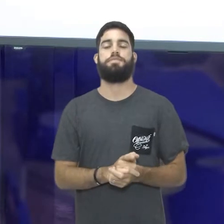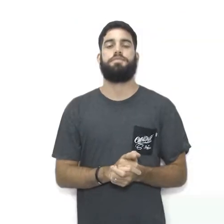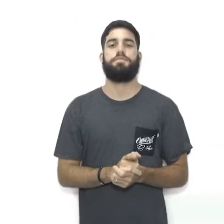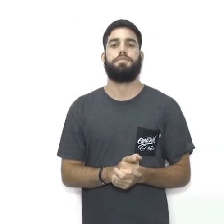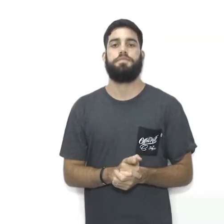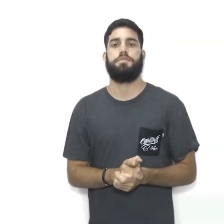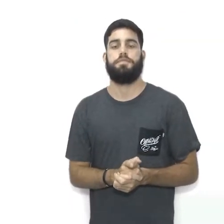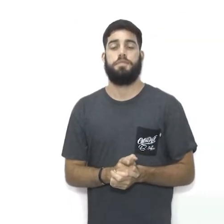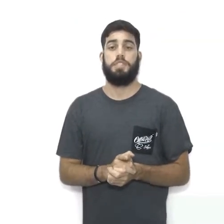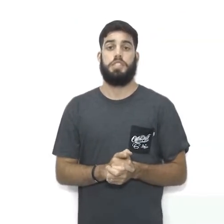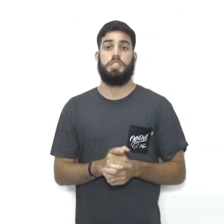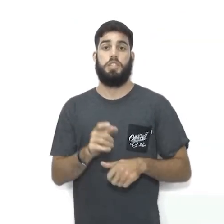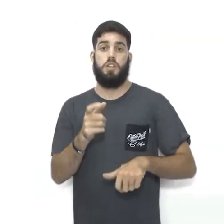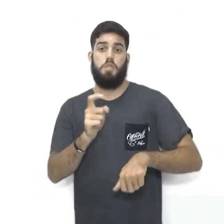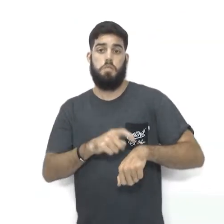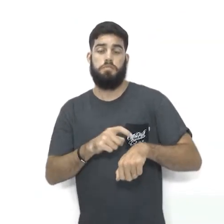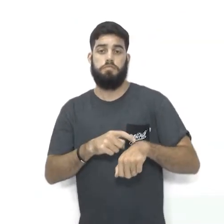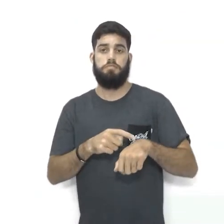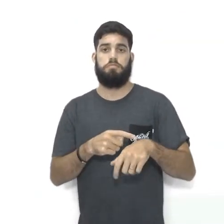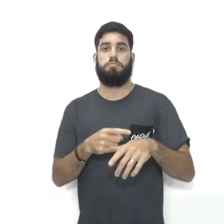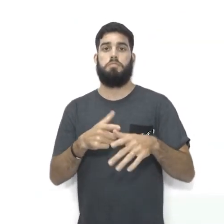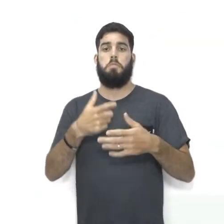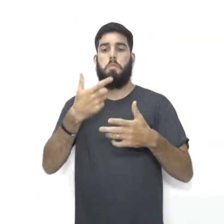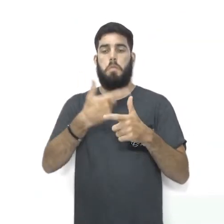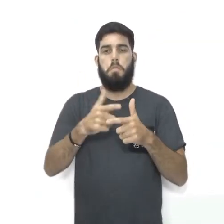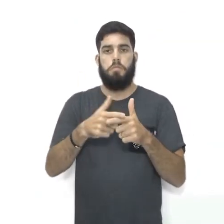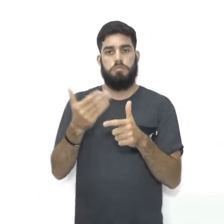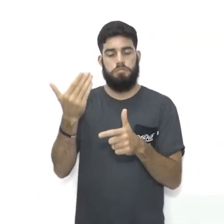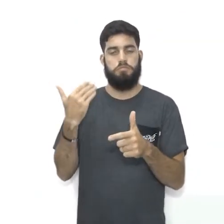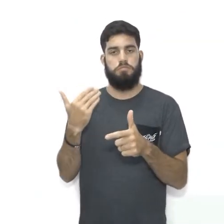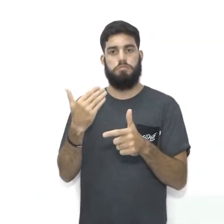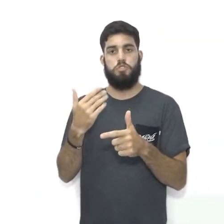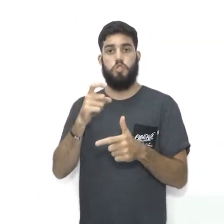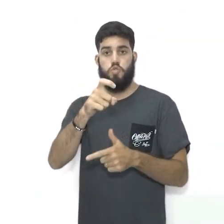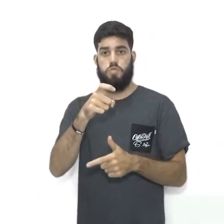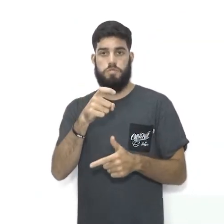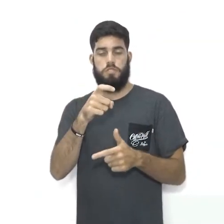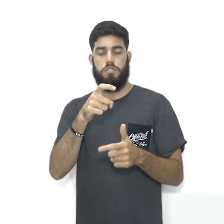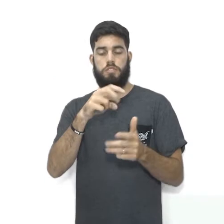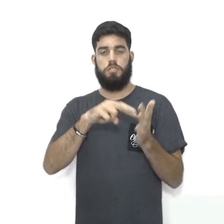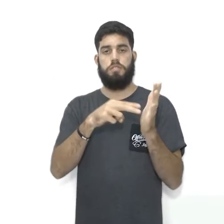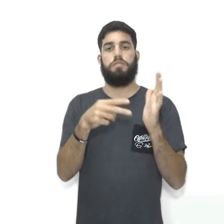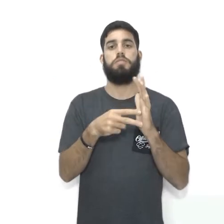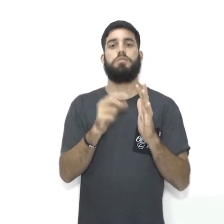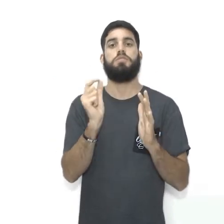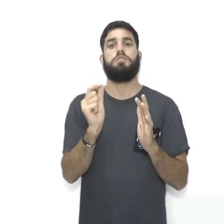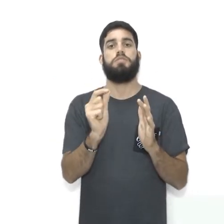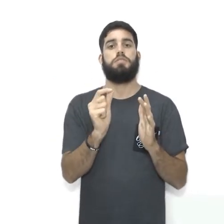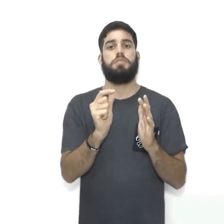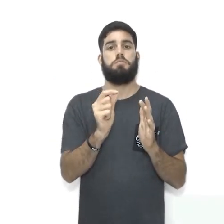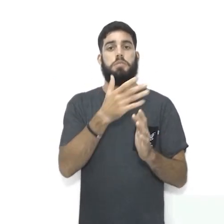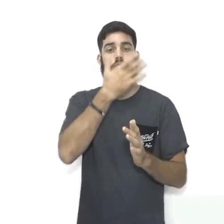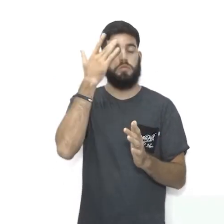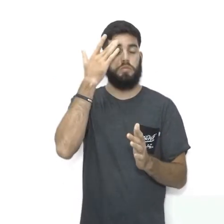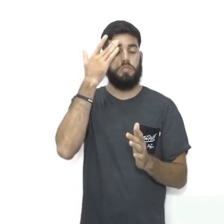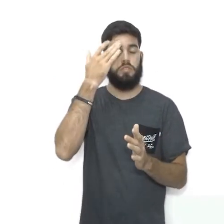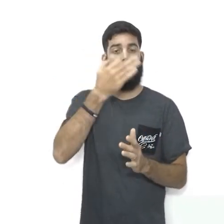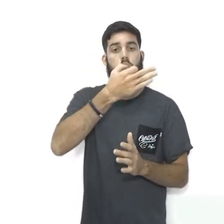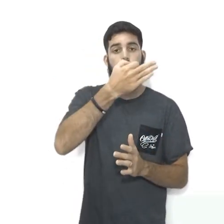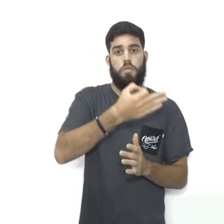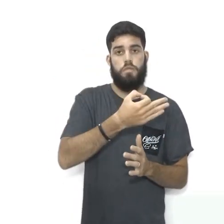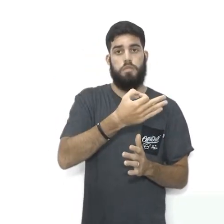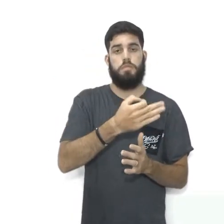Atenção! Na situação problema anterior, o X ele vai indicar o número de casos confirmados,